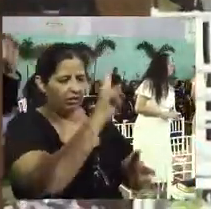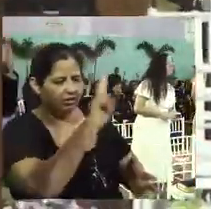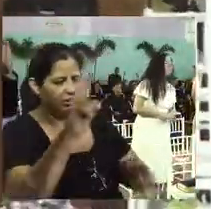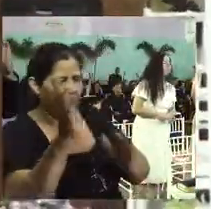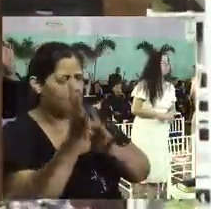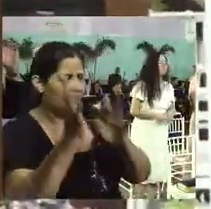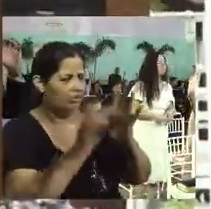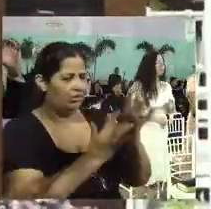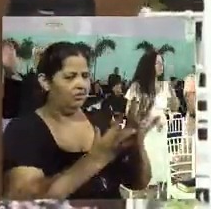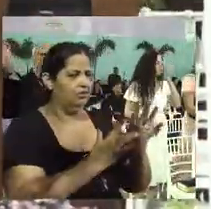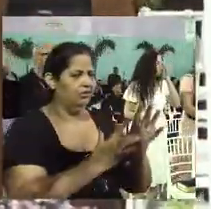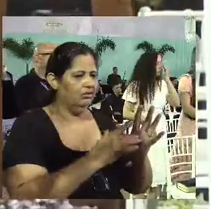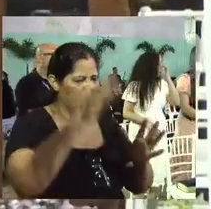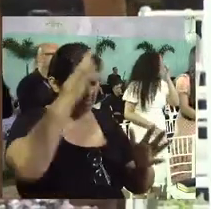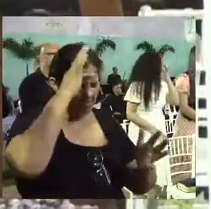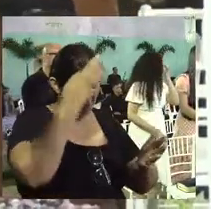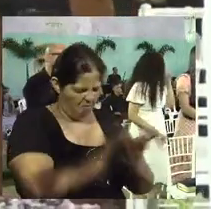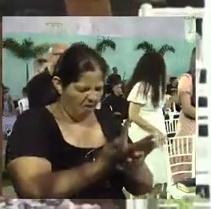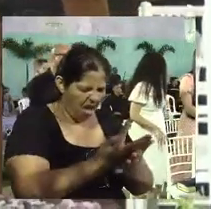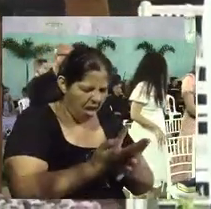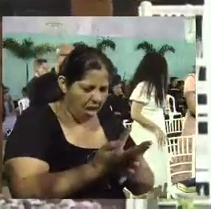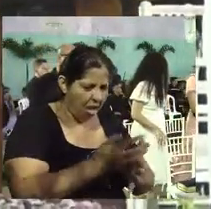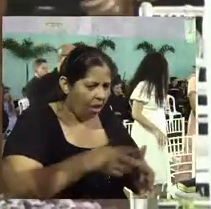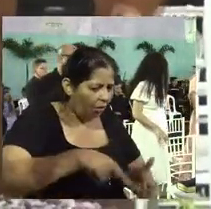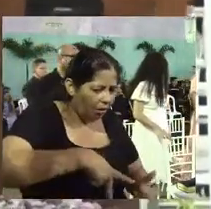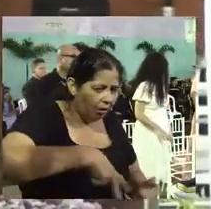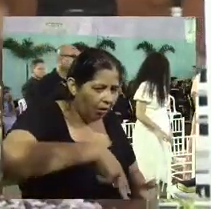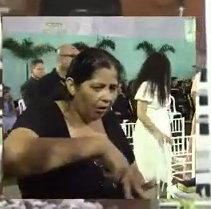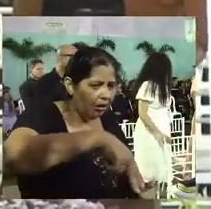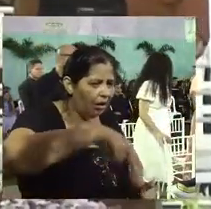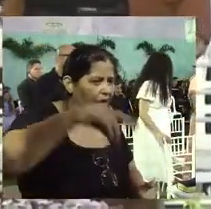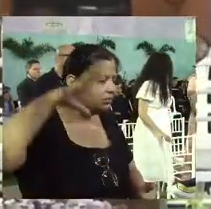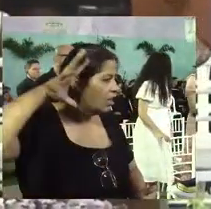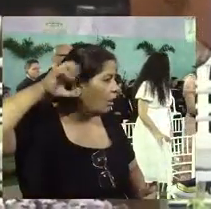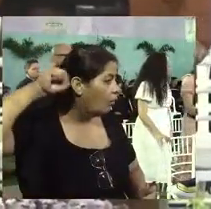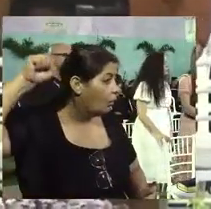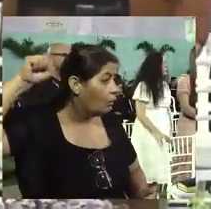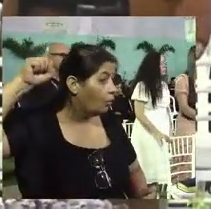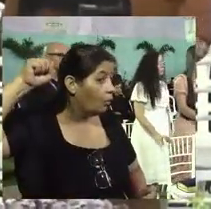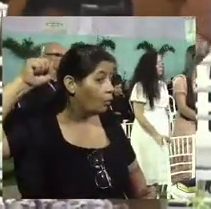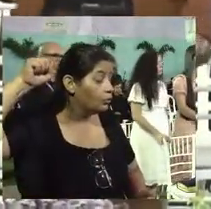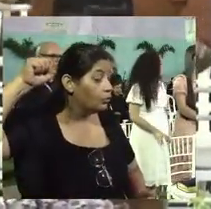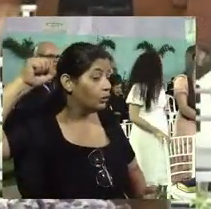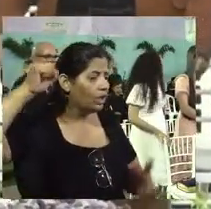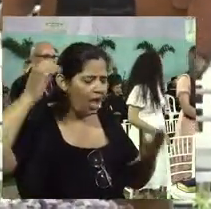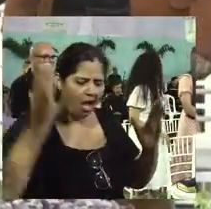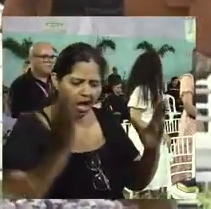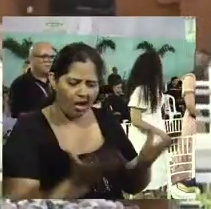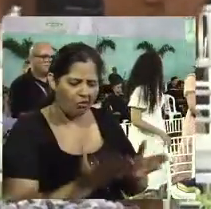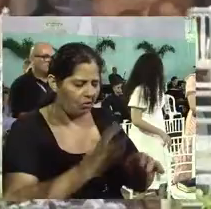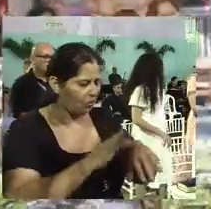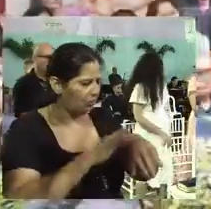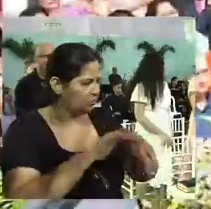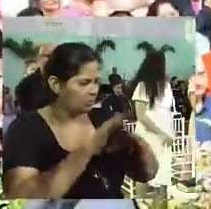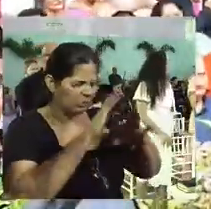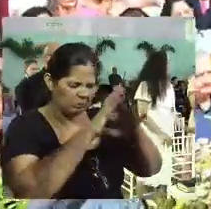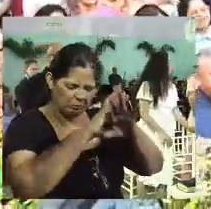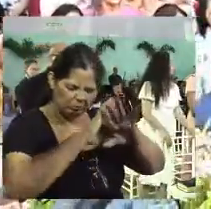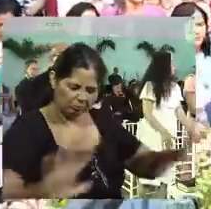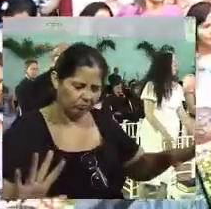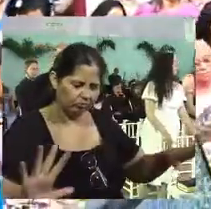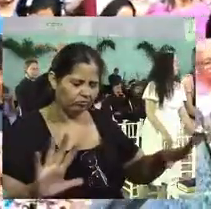levante Ana Tenha fé onde veja ouça sai dessa enfermidade agora vai